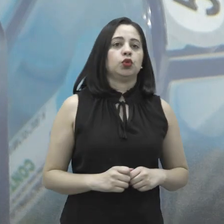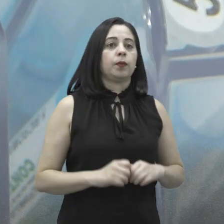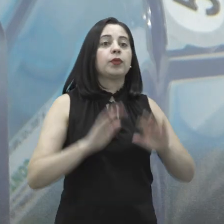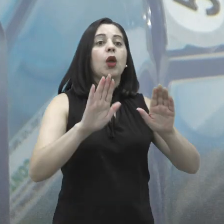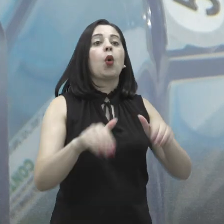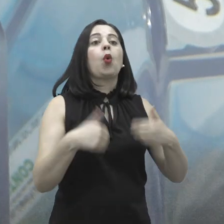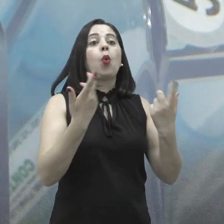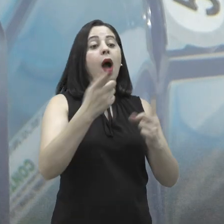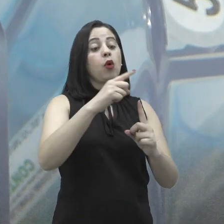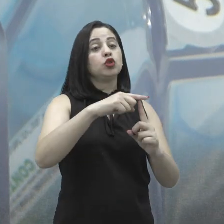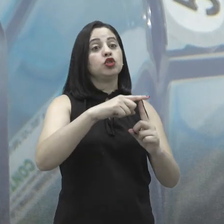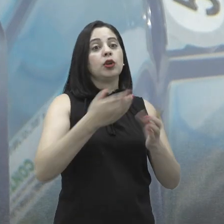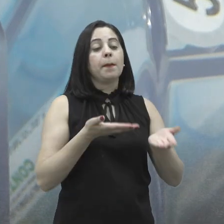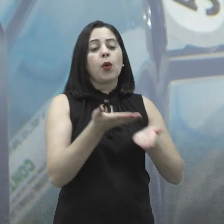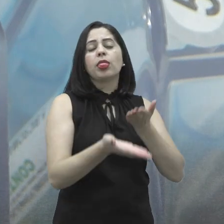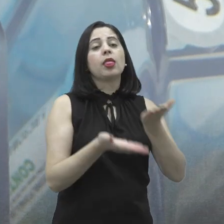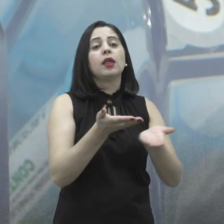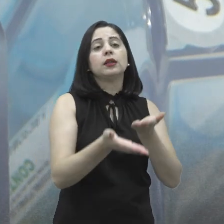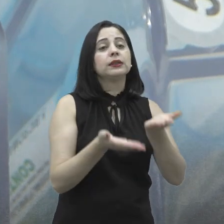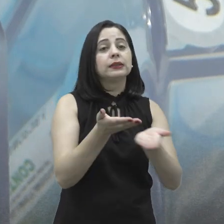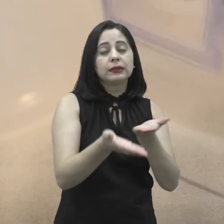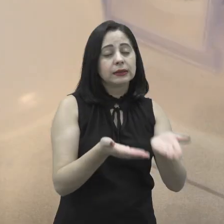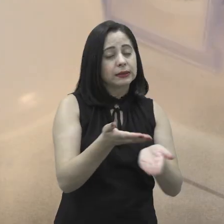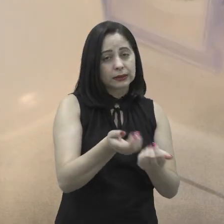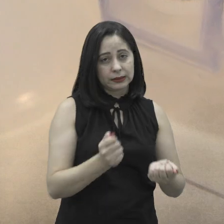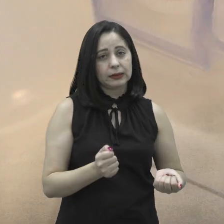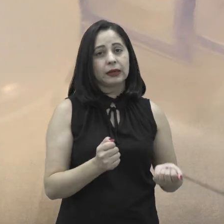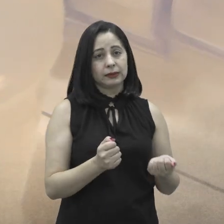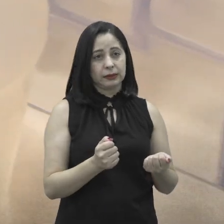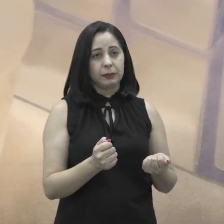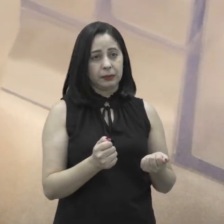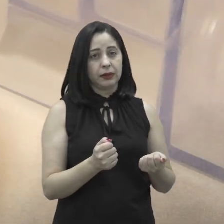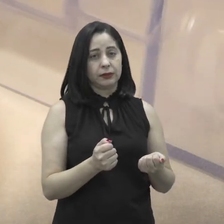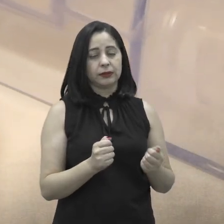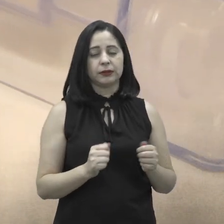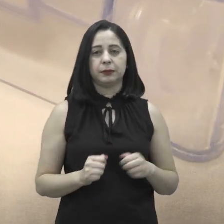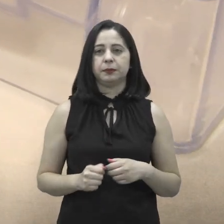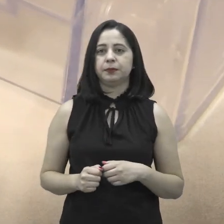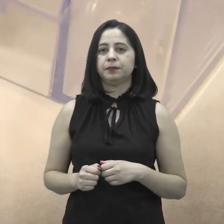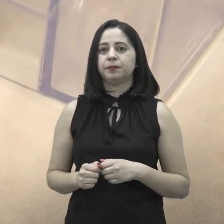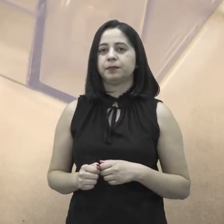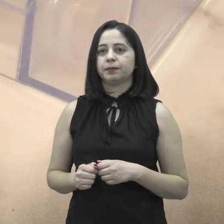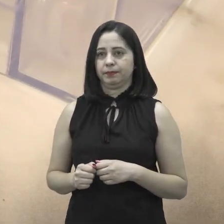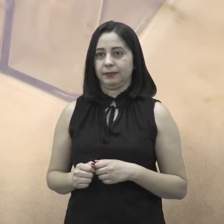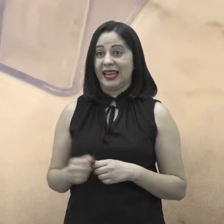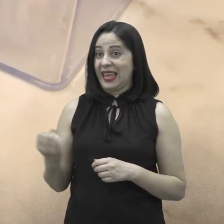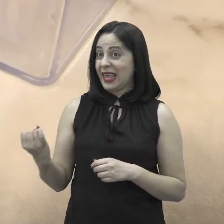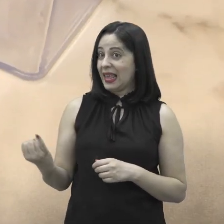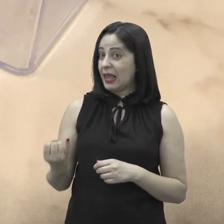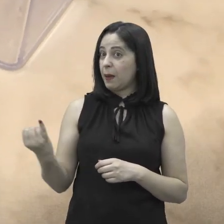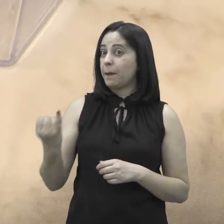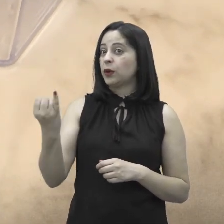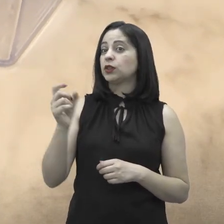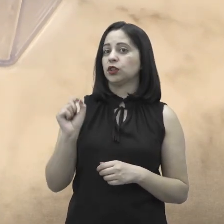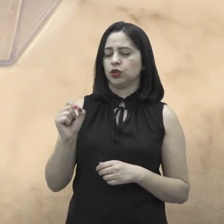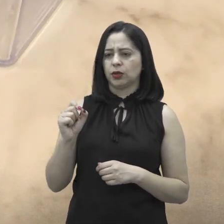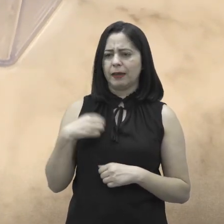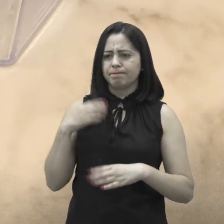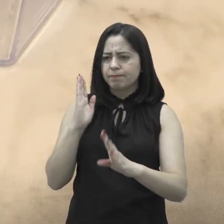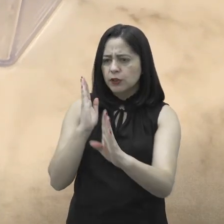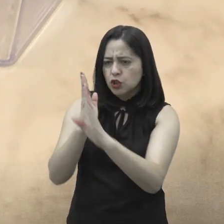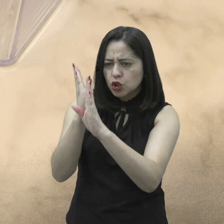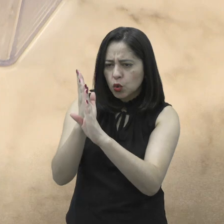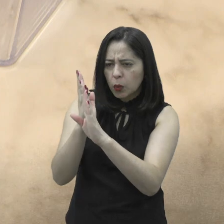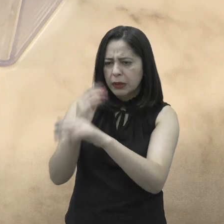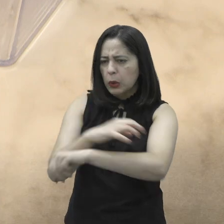mais adequados uma vez identificados esses sintomas no paciente? Então, o importante, primeiro, é identificar do que você